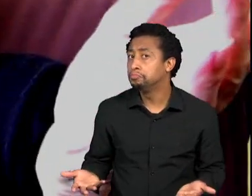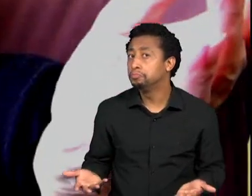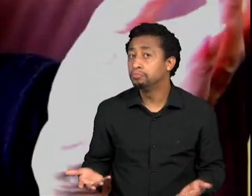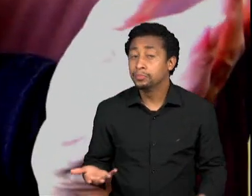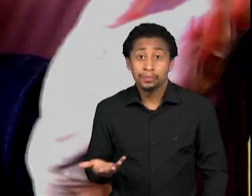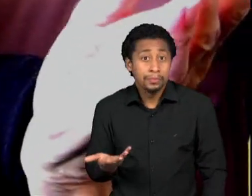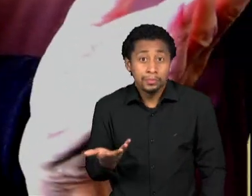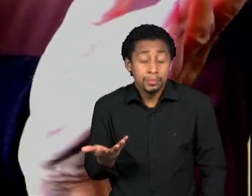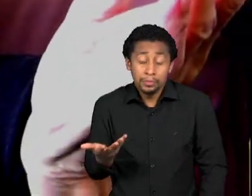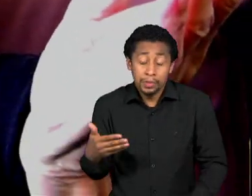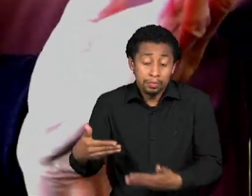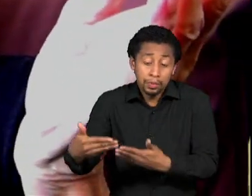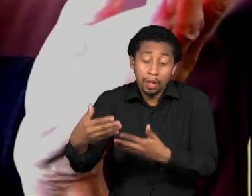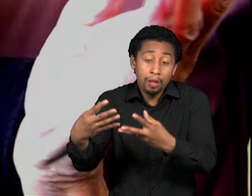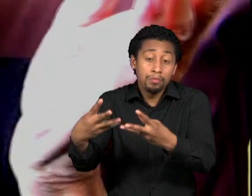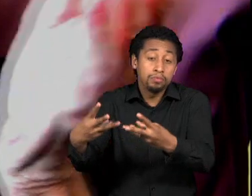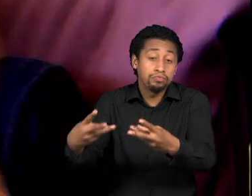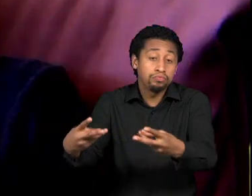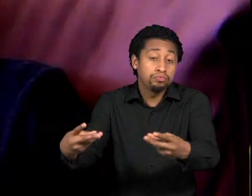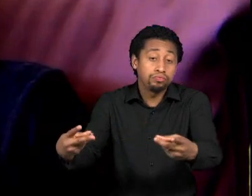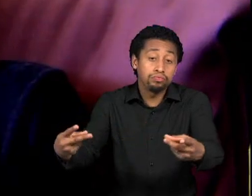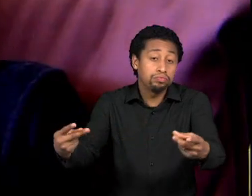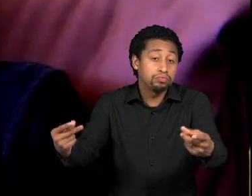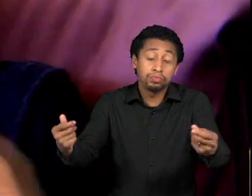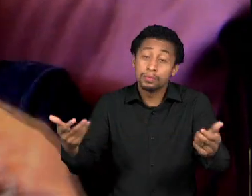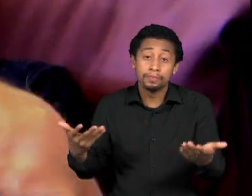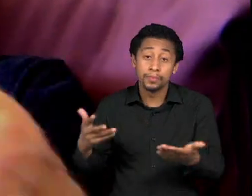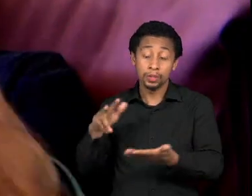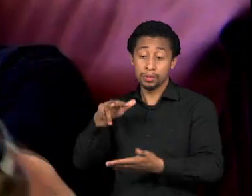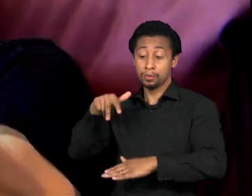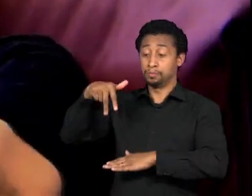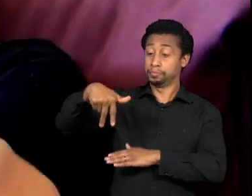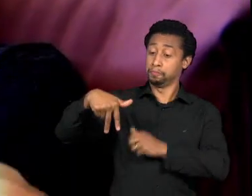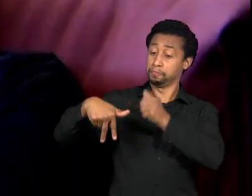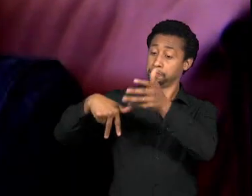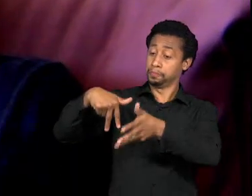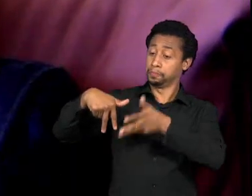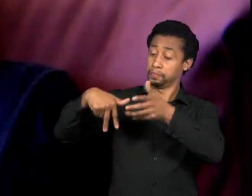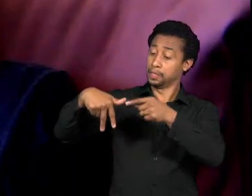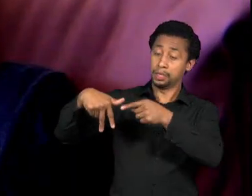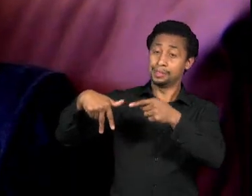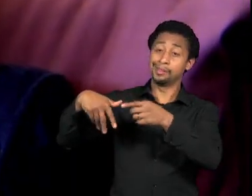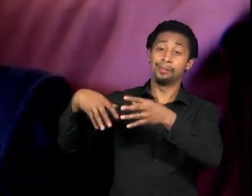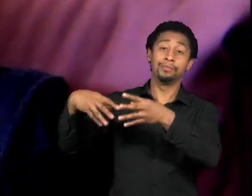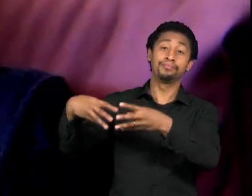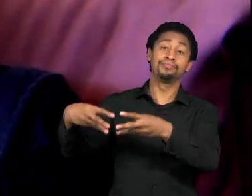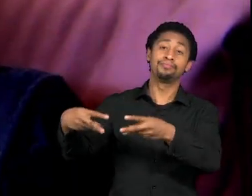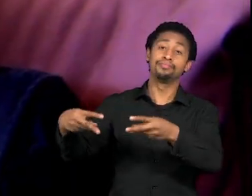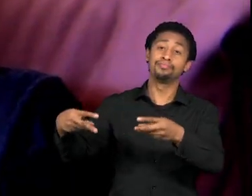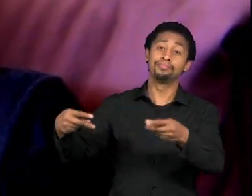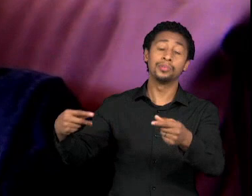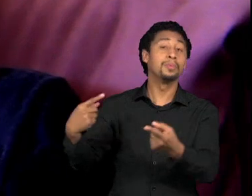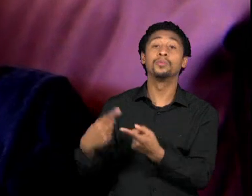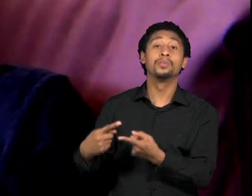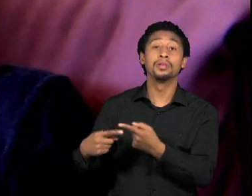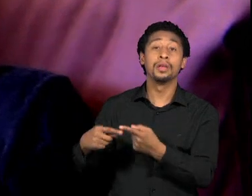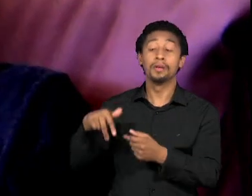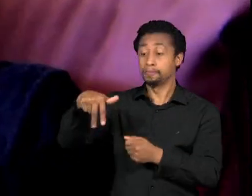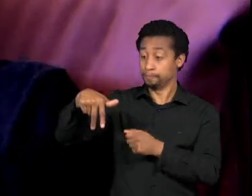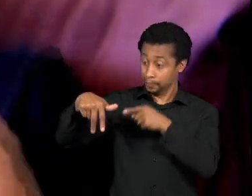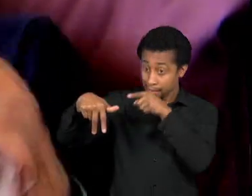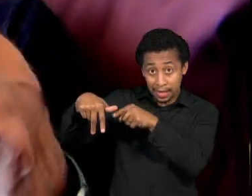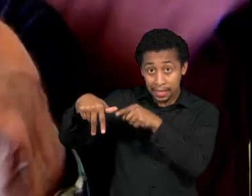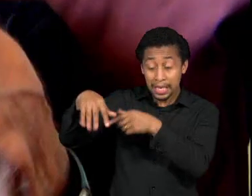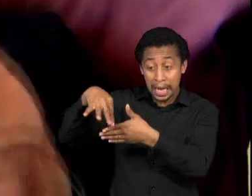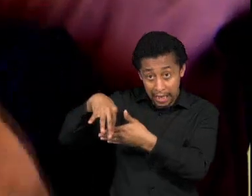Vai desaparecer. Porque ele só tem que seguir o povo. E